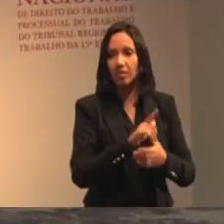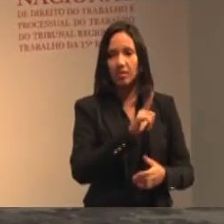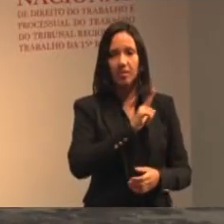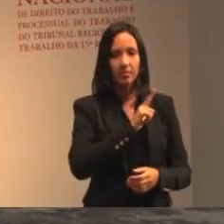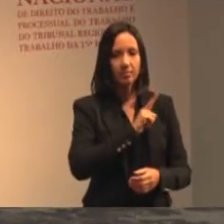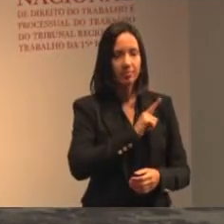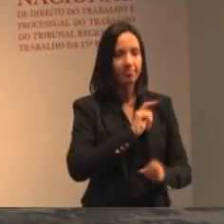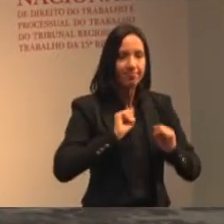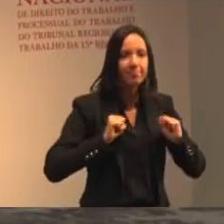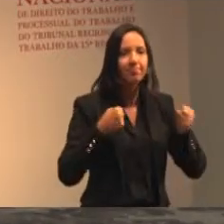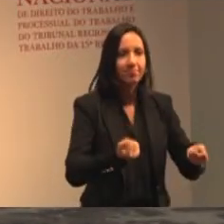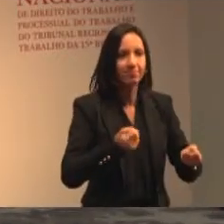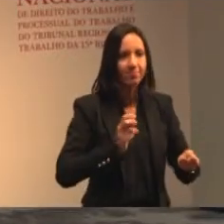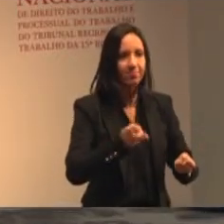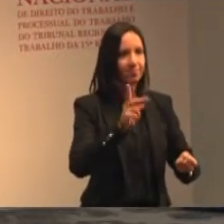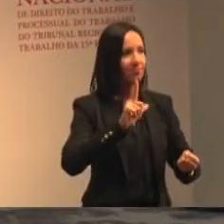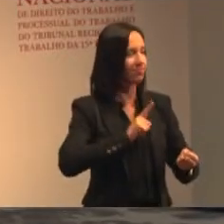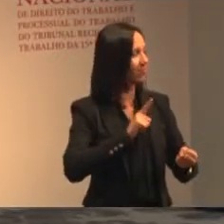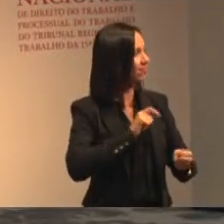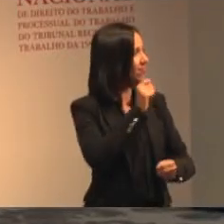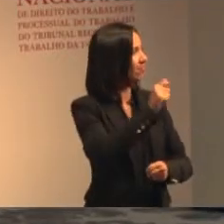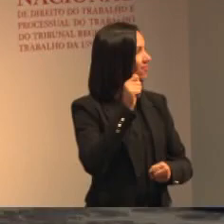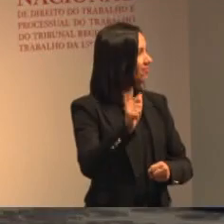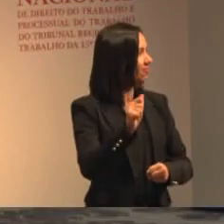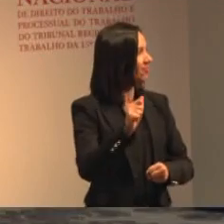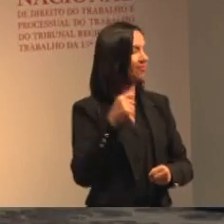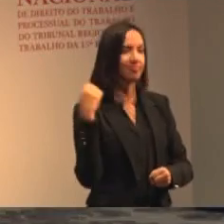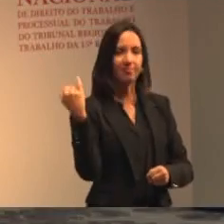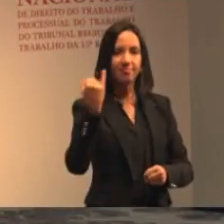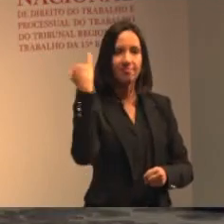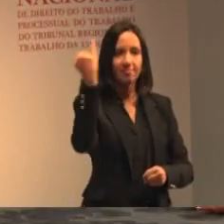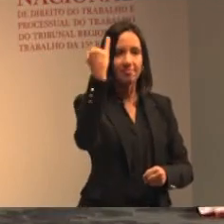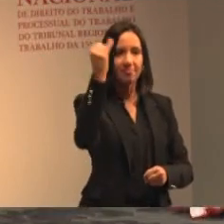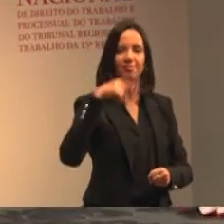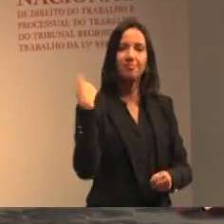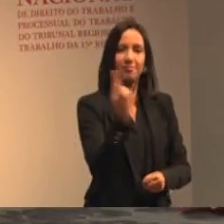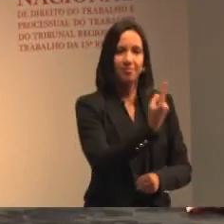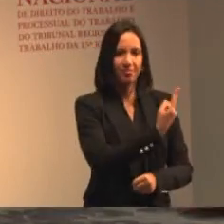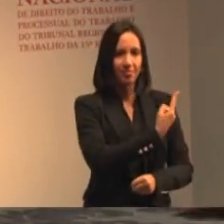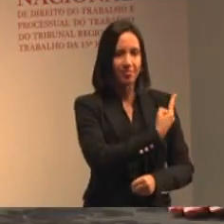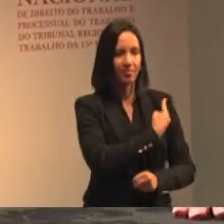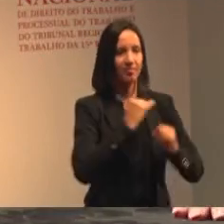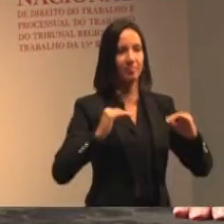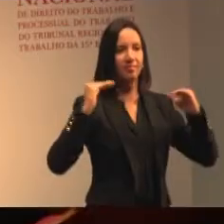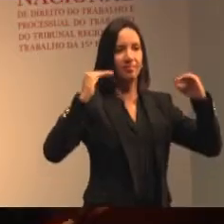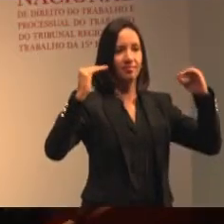que força para conduzir essa associação tão importante para todos nós, magistrados.